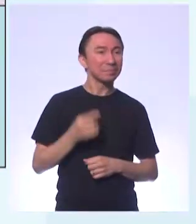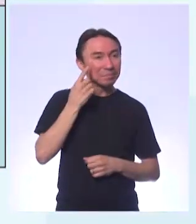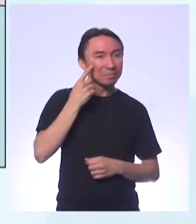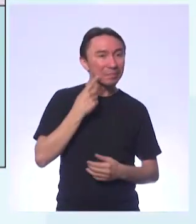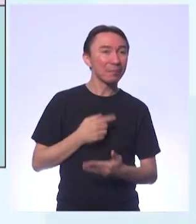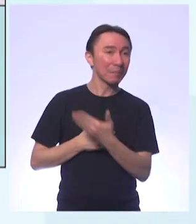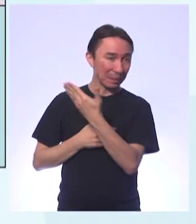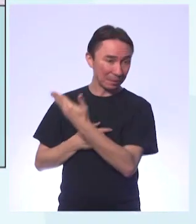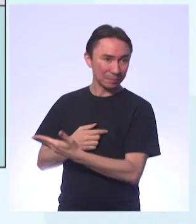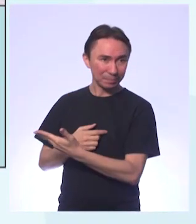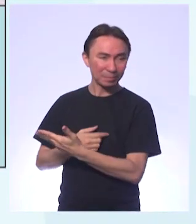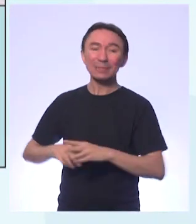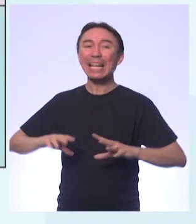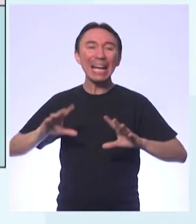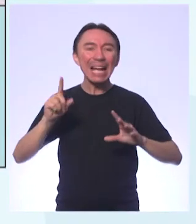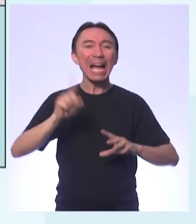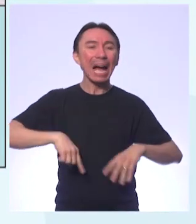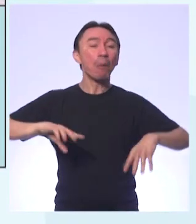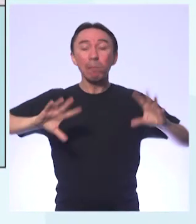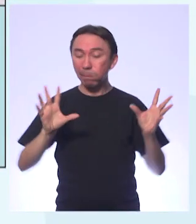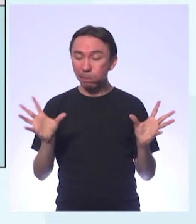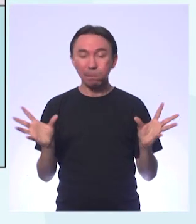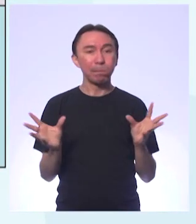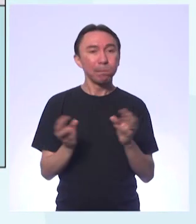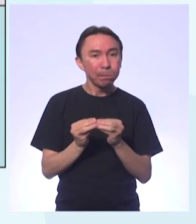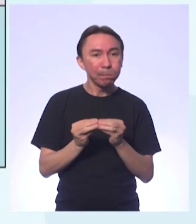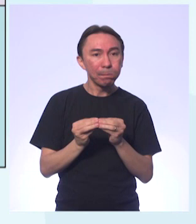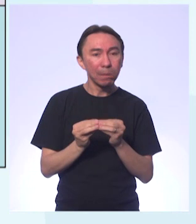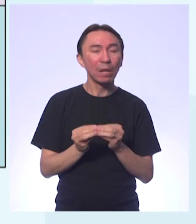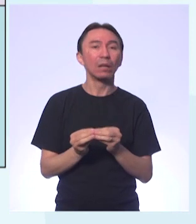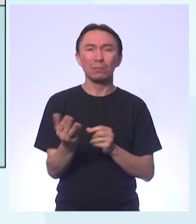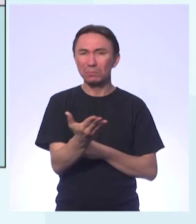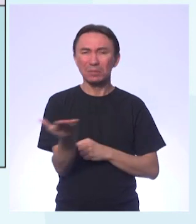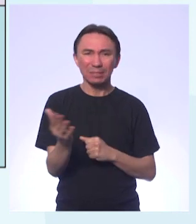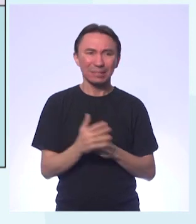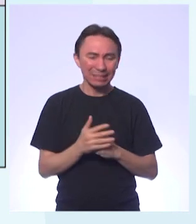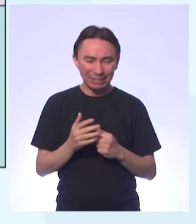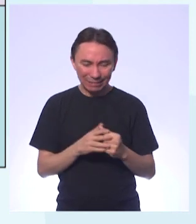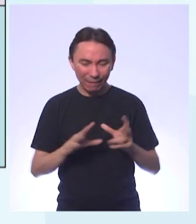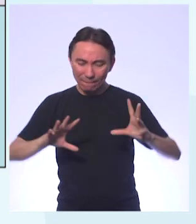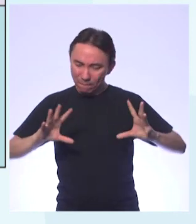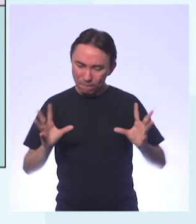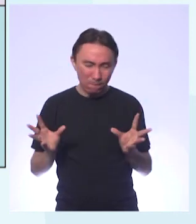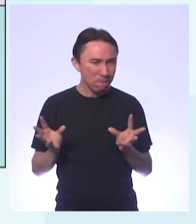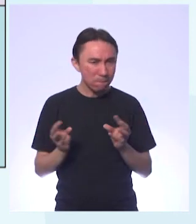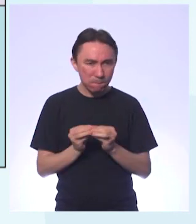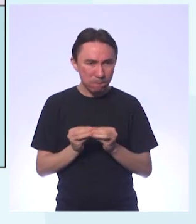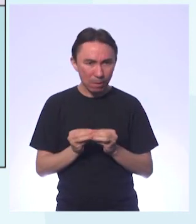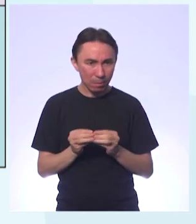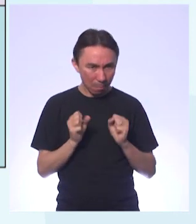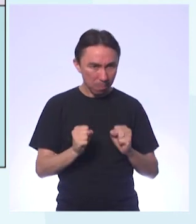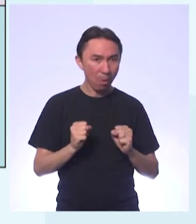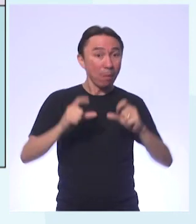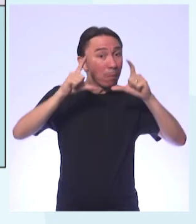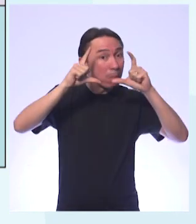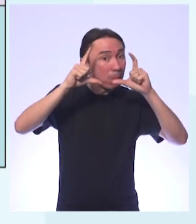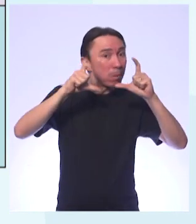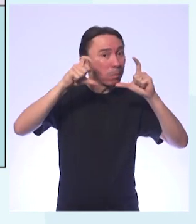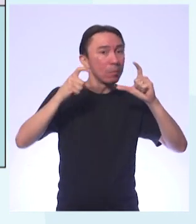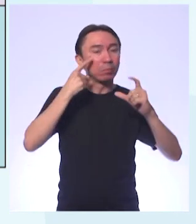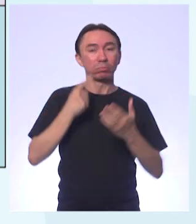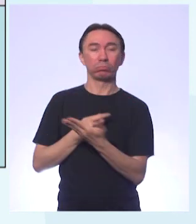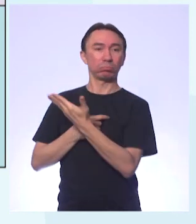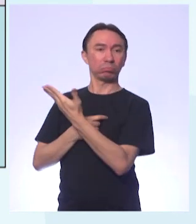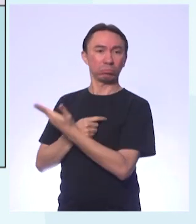porque é um resumão, assim, ele traz tudo do que a gente falou de uma forma bem sintetizada. Então, pessoal, tira um print aí dessa